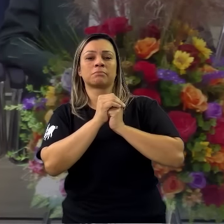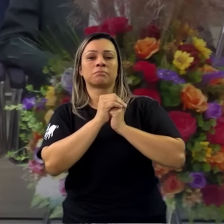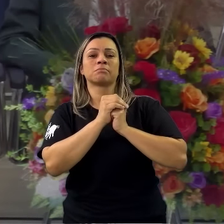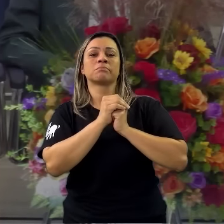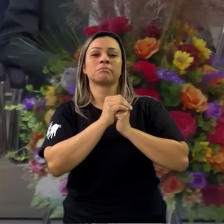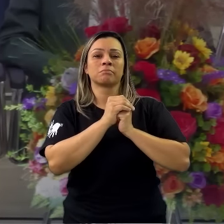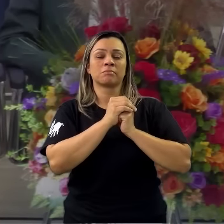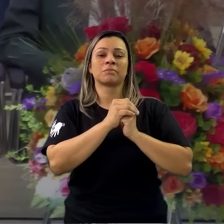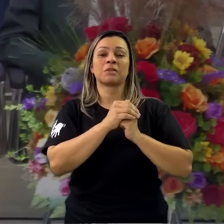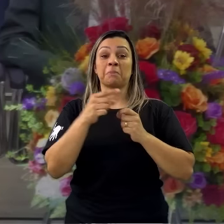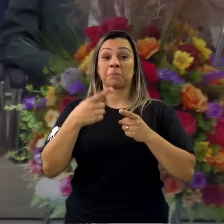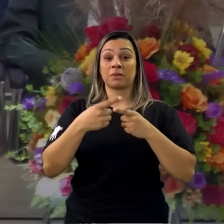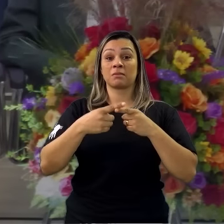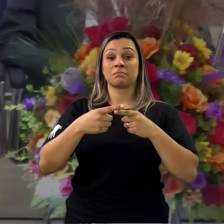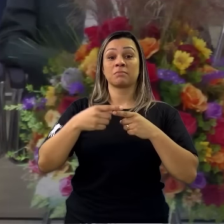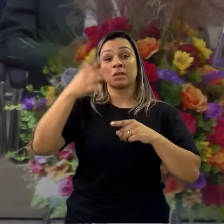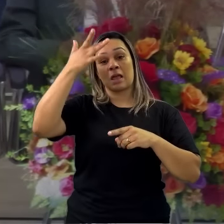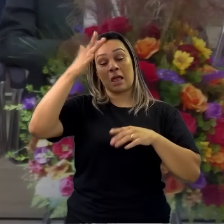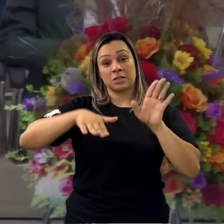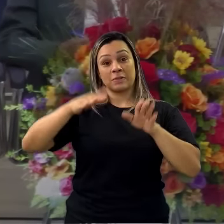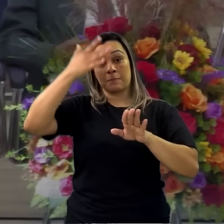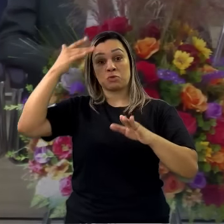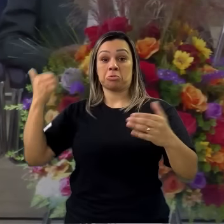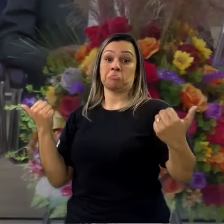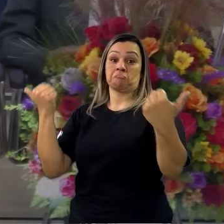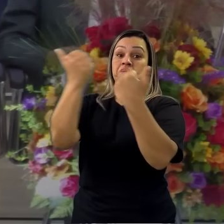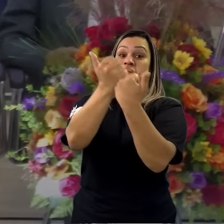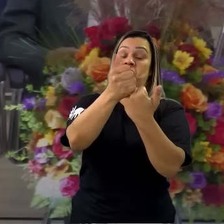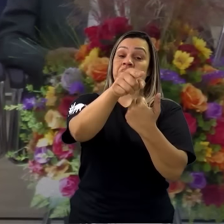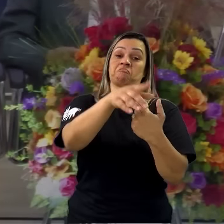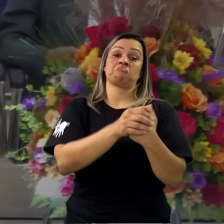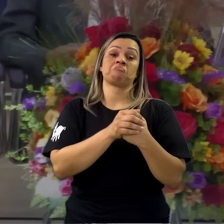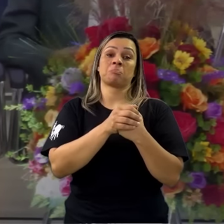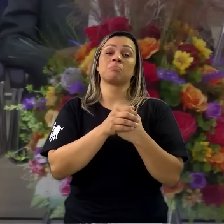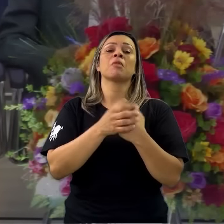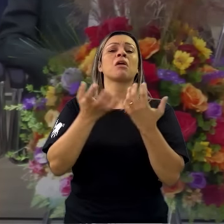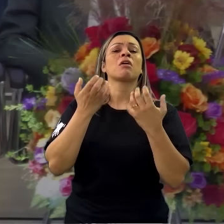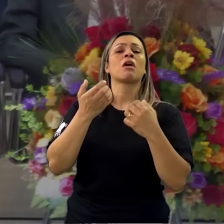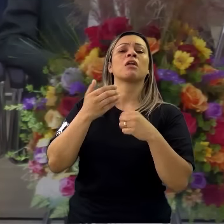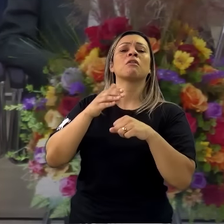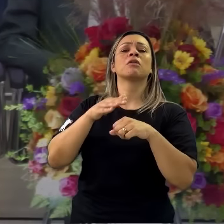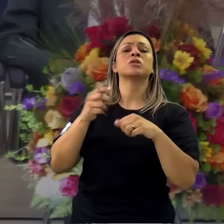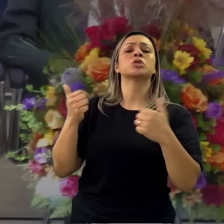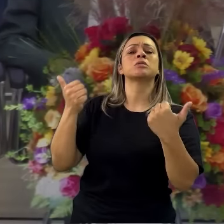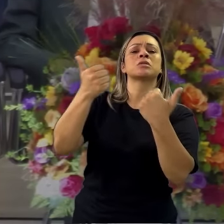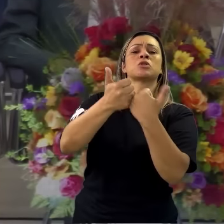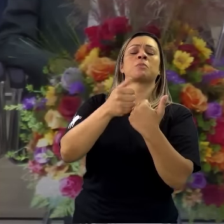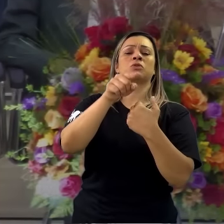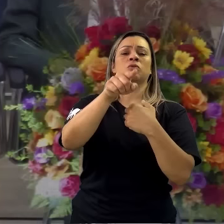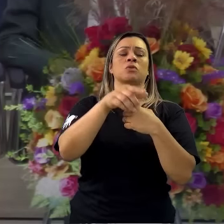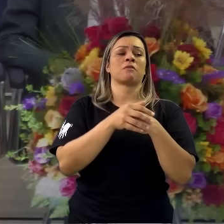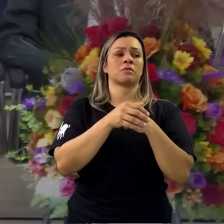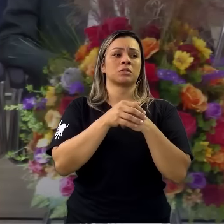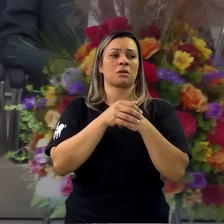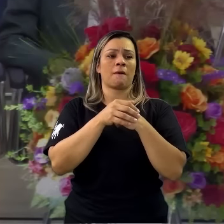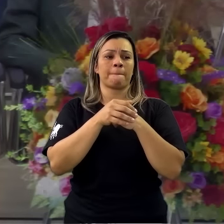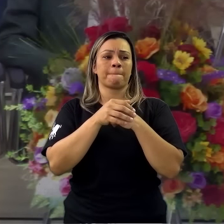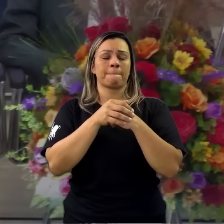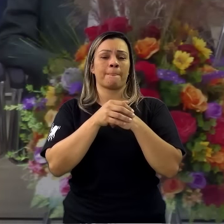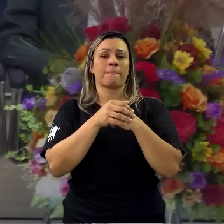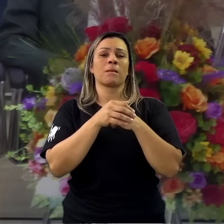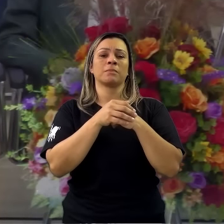medo de perder o posto mas eu quero ser boca de Deus querem até fazer uma bolha para não deixar penetrar ou